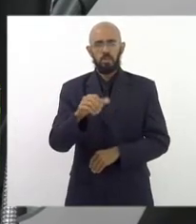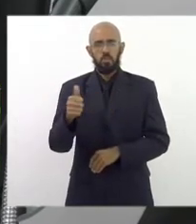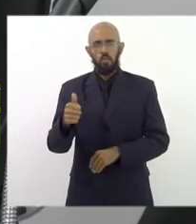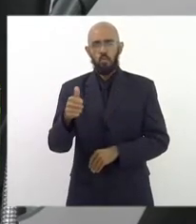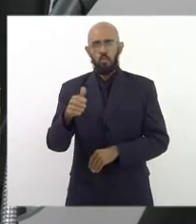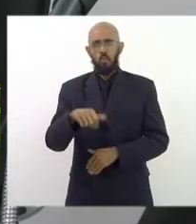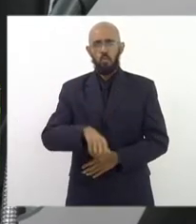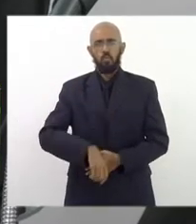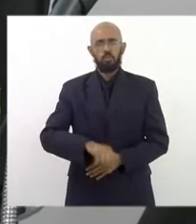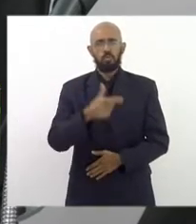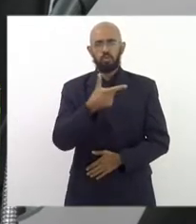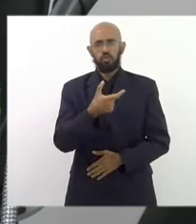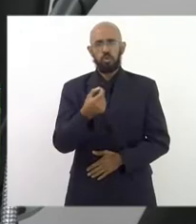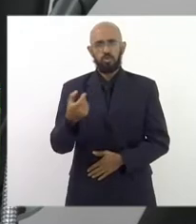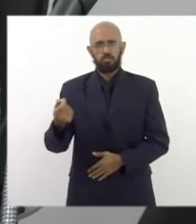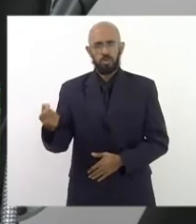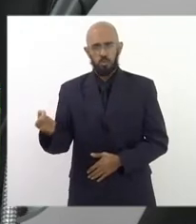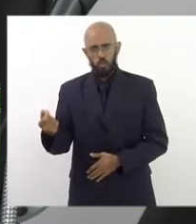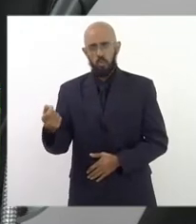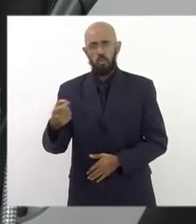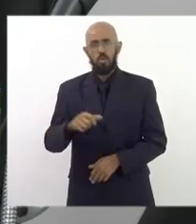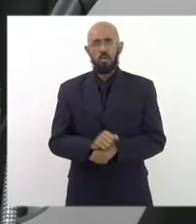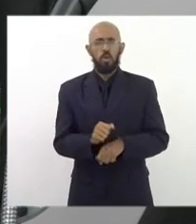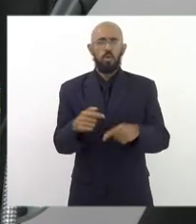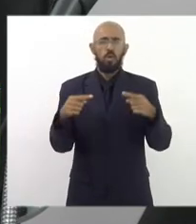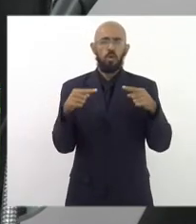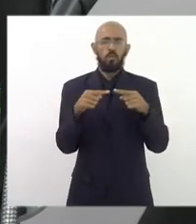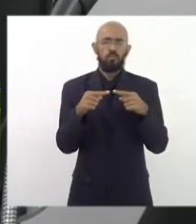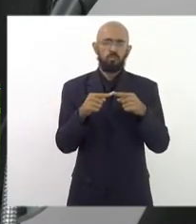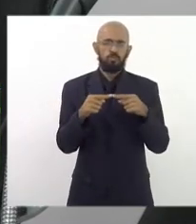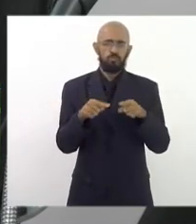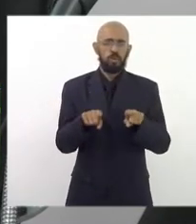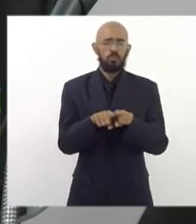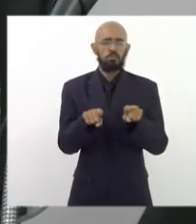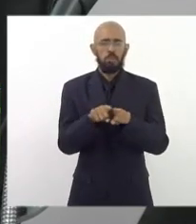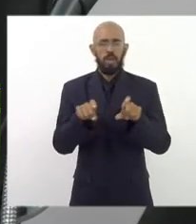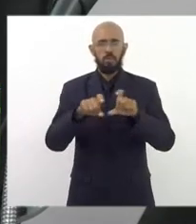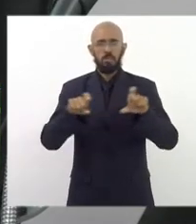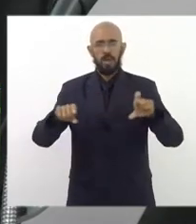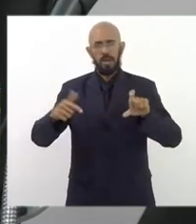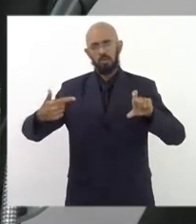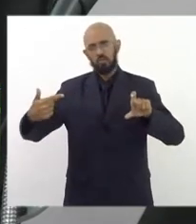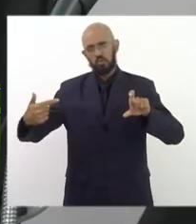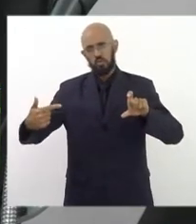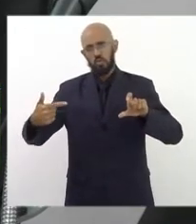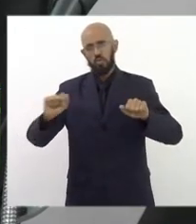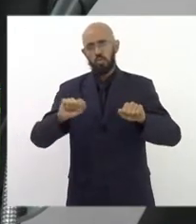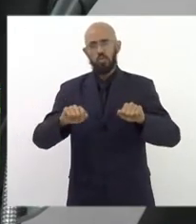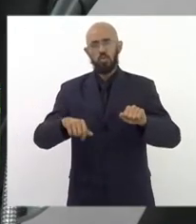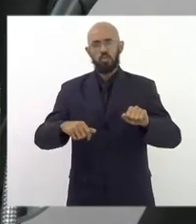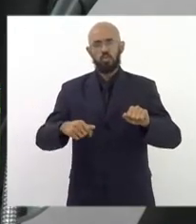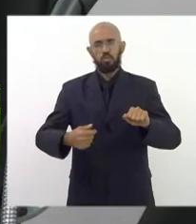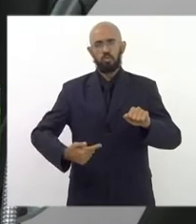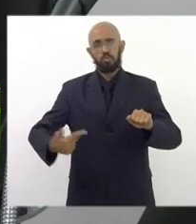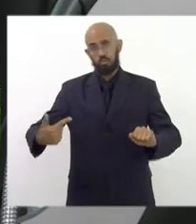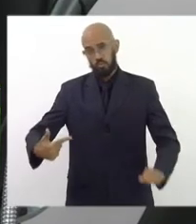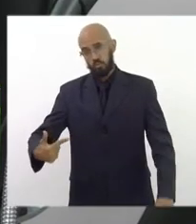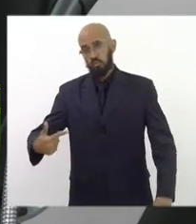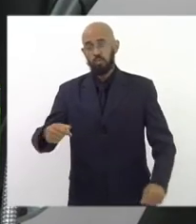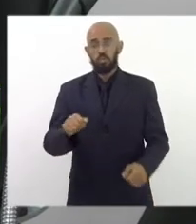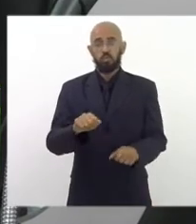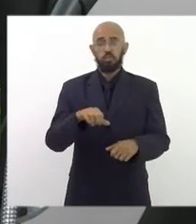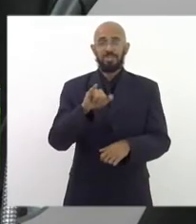2000, LRF, combinado com o parágrafo 2º, inciso 2, do artigo